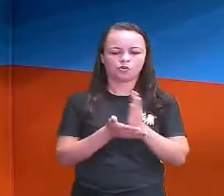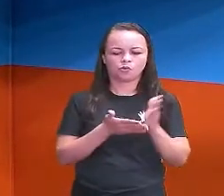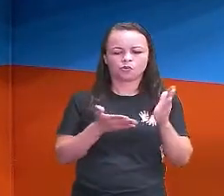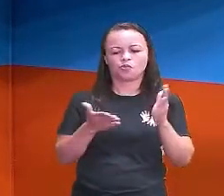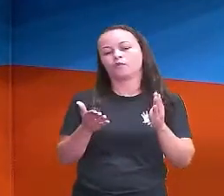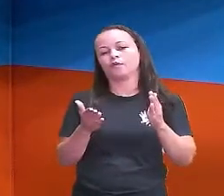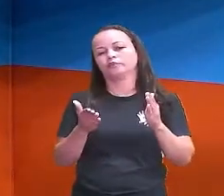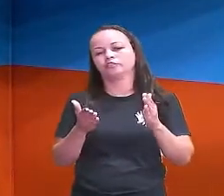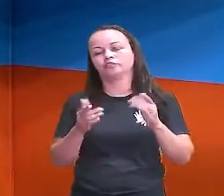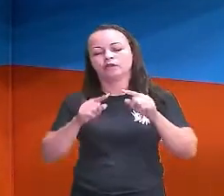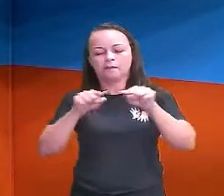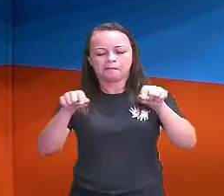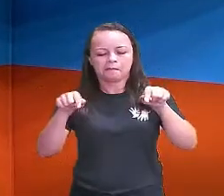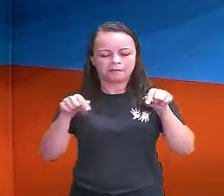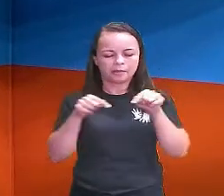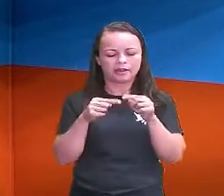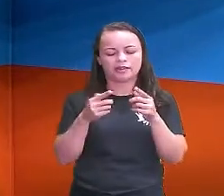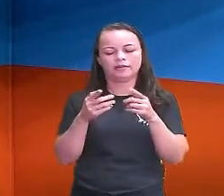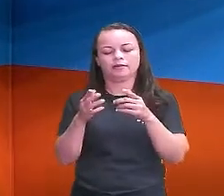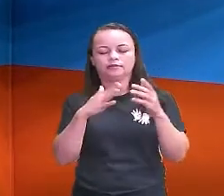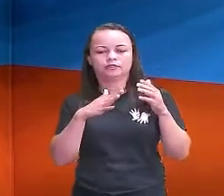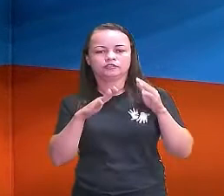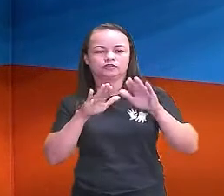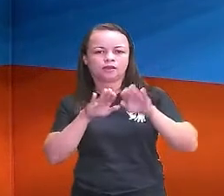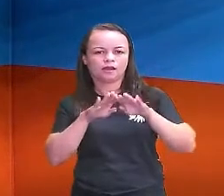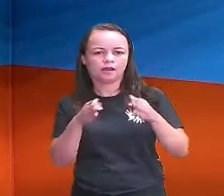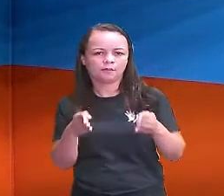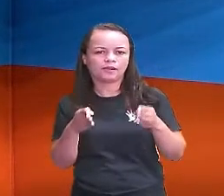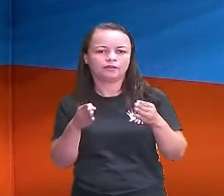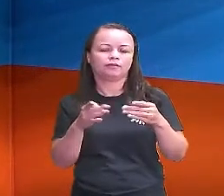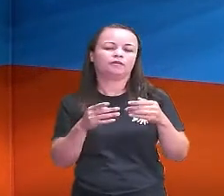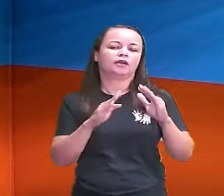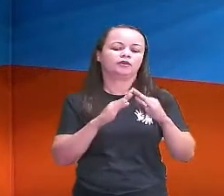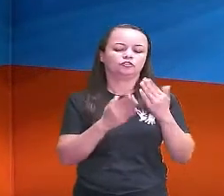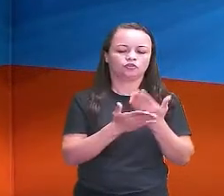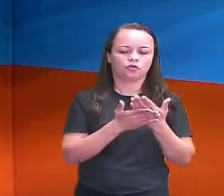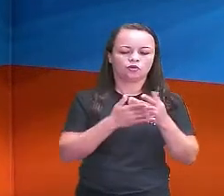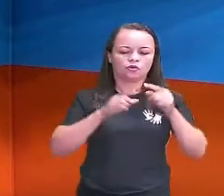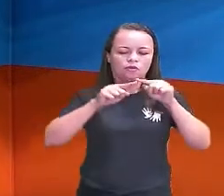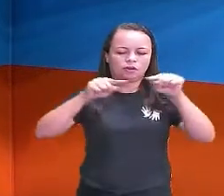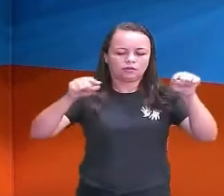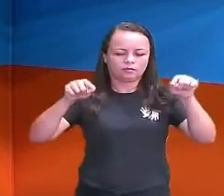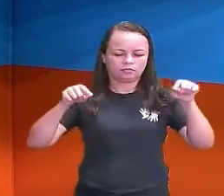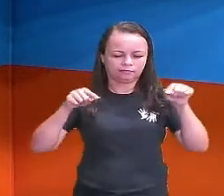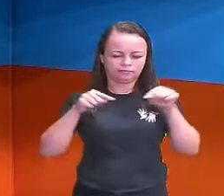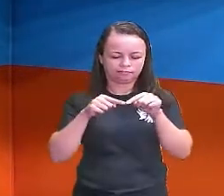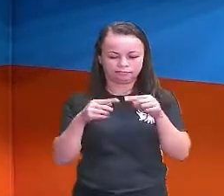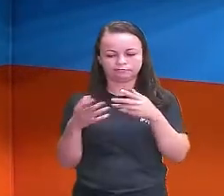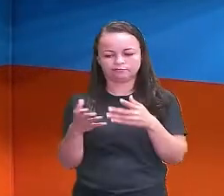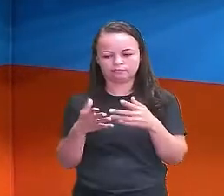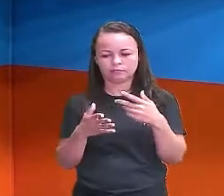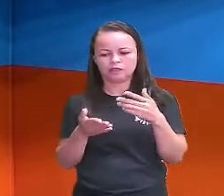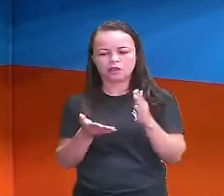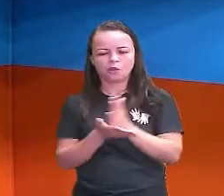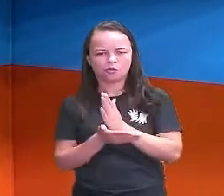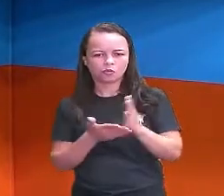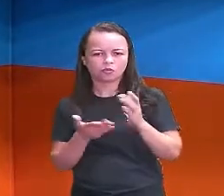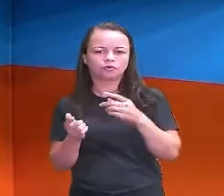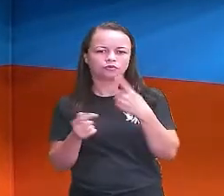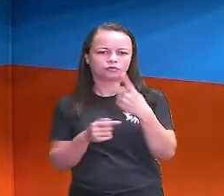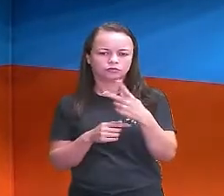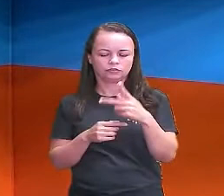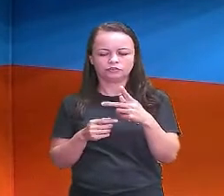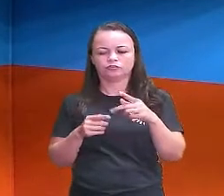na escola tem o formato do trapézio, a tampinha da mesa. Alguns vasos, tá?